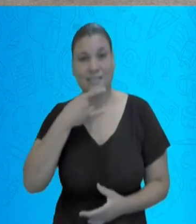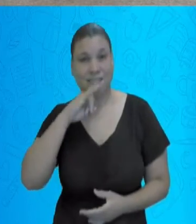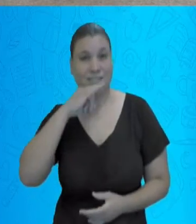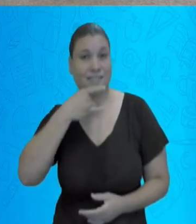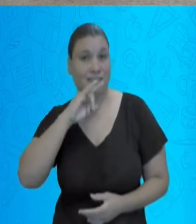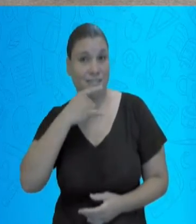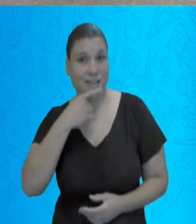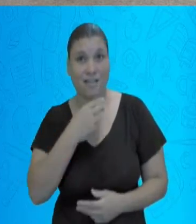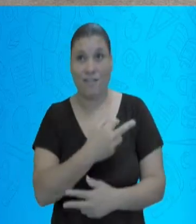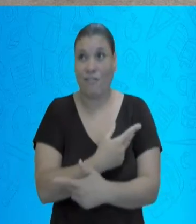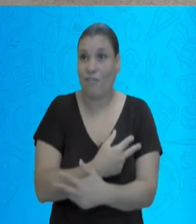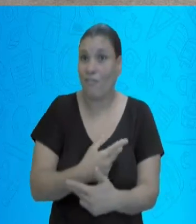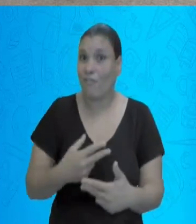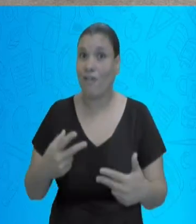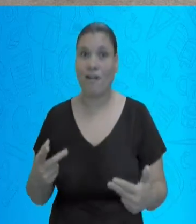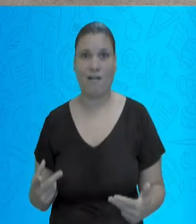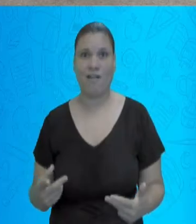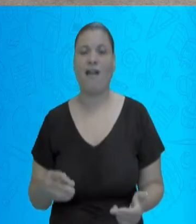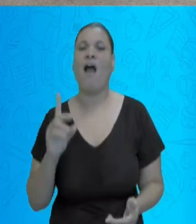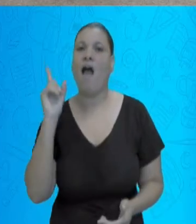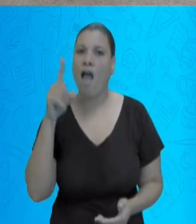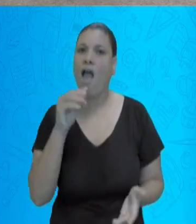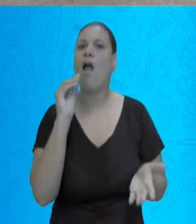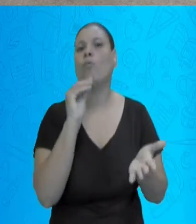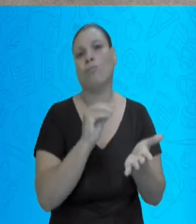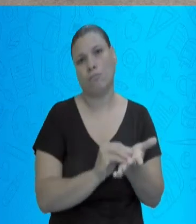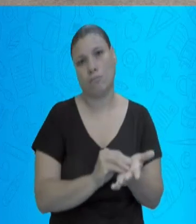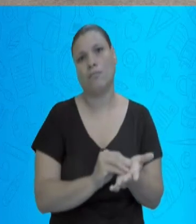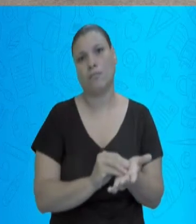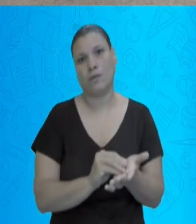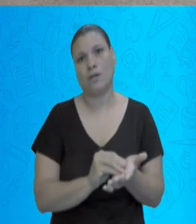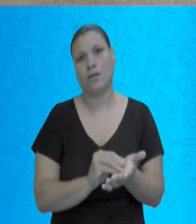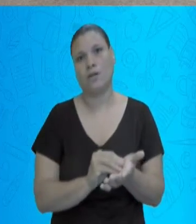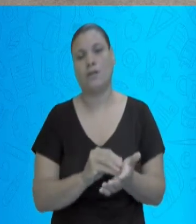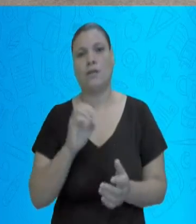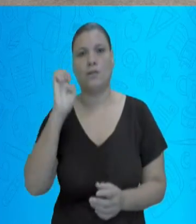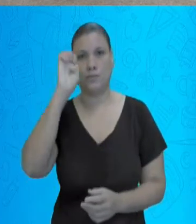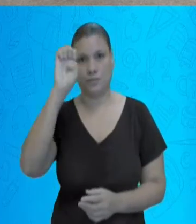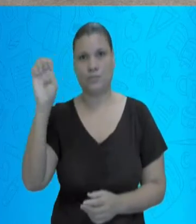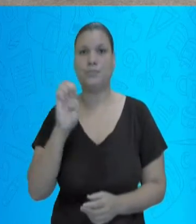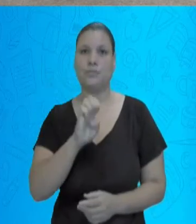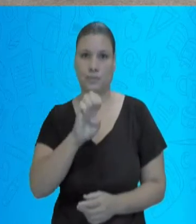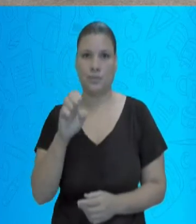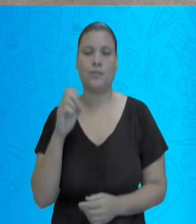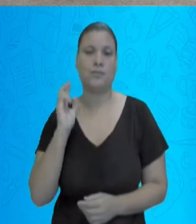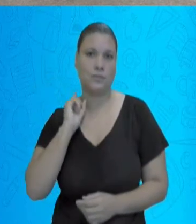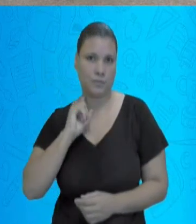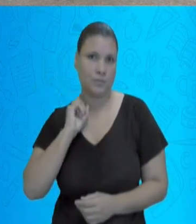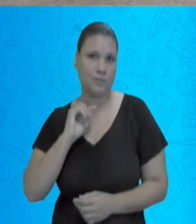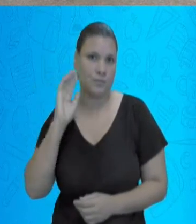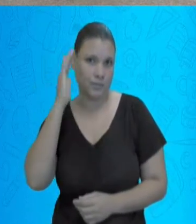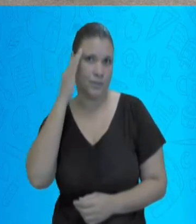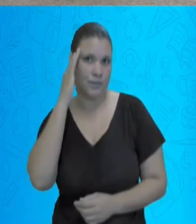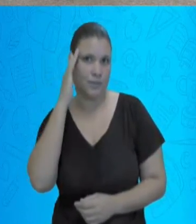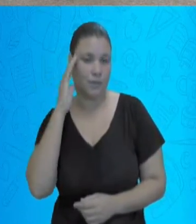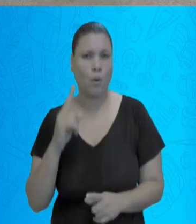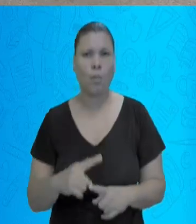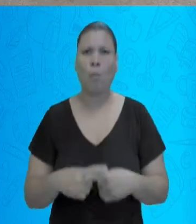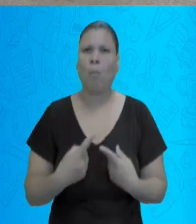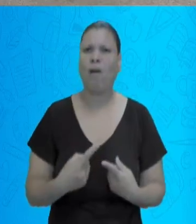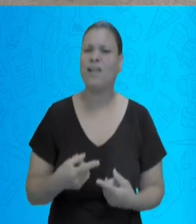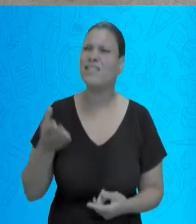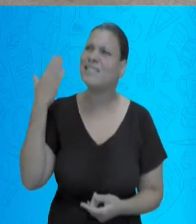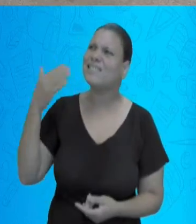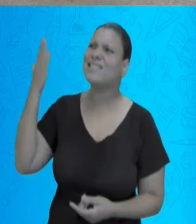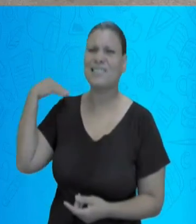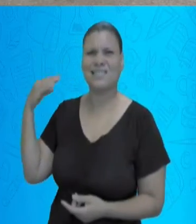que antigamente a produção da cachaça ela acontece como é hoje? Será que usavam-se as mesmas ferramentas para